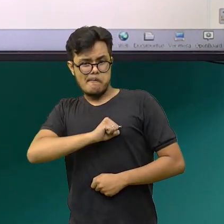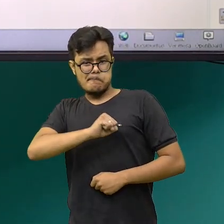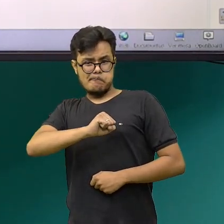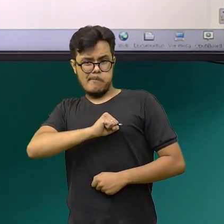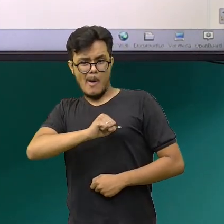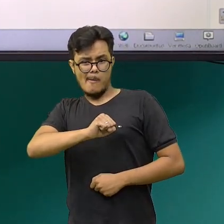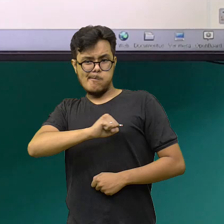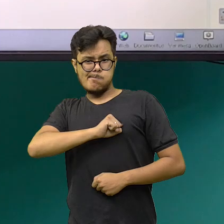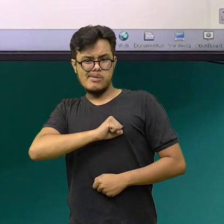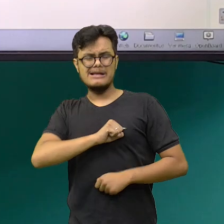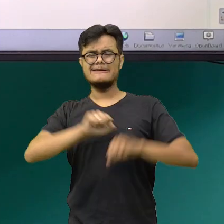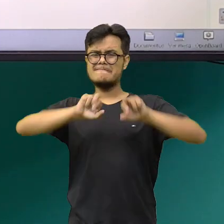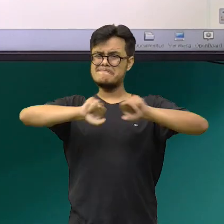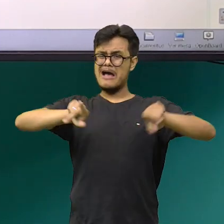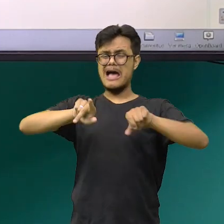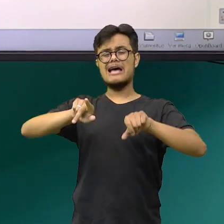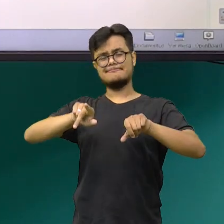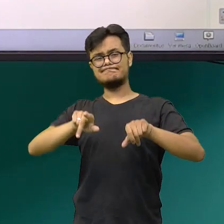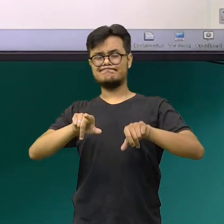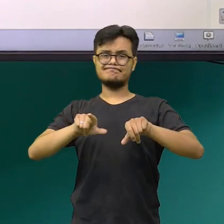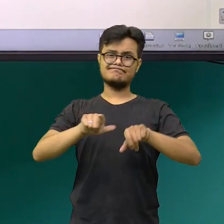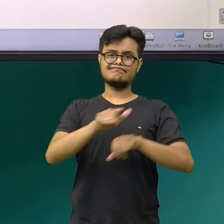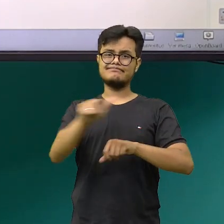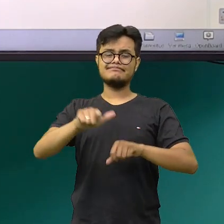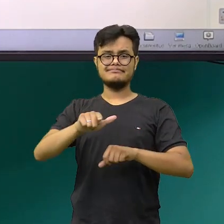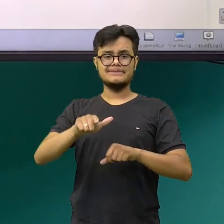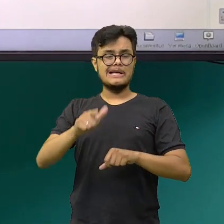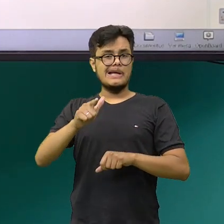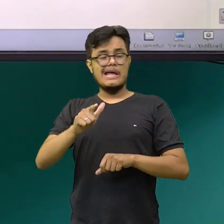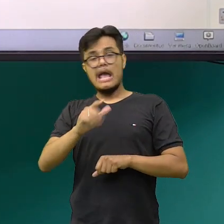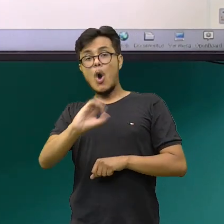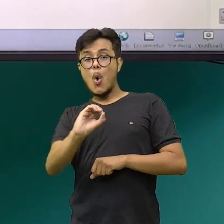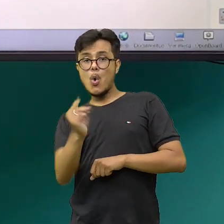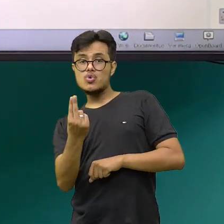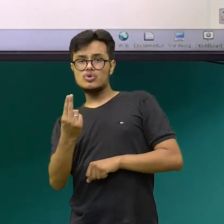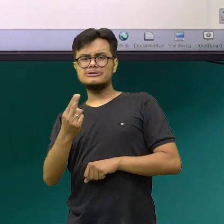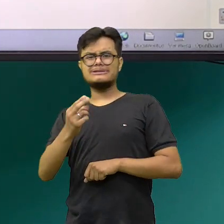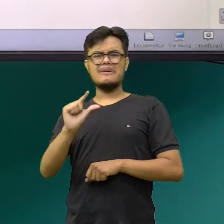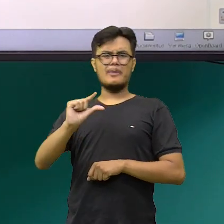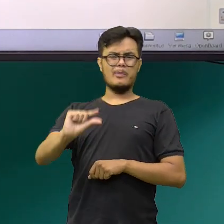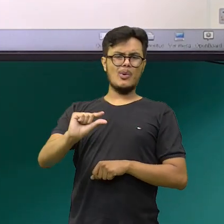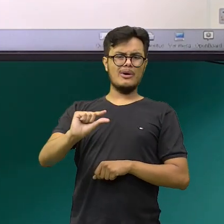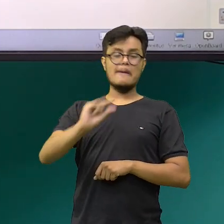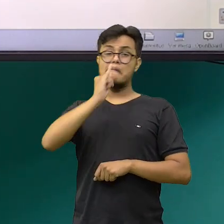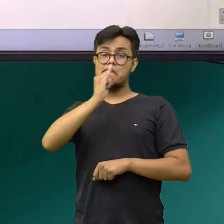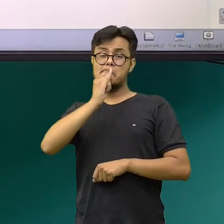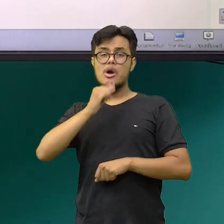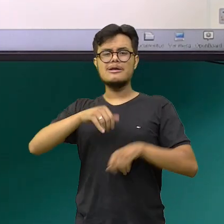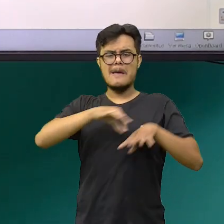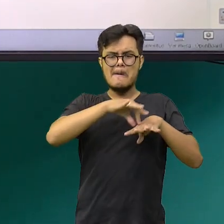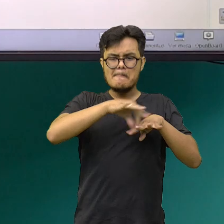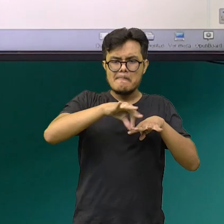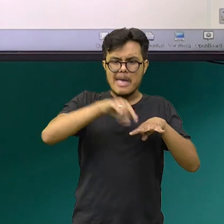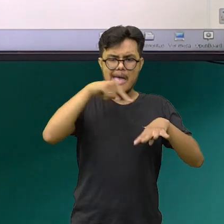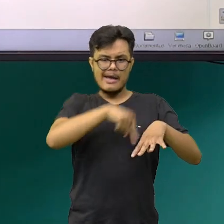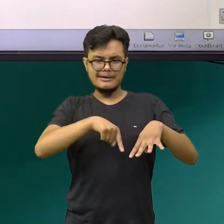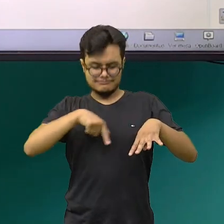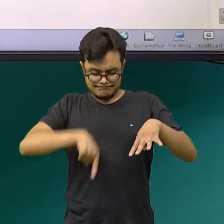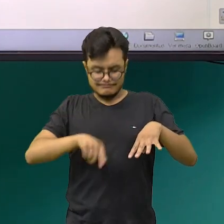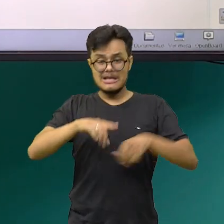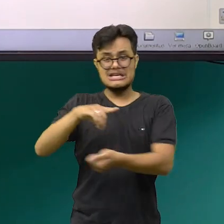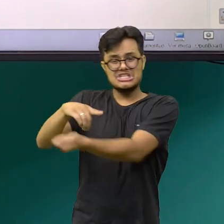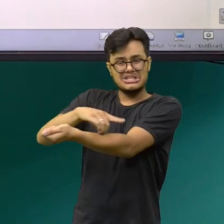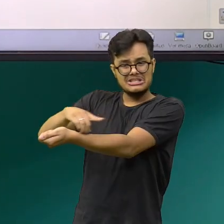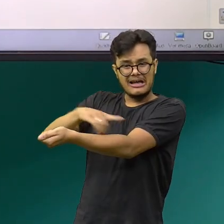pode gerar baixa oxigenação em regiões distantes do coração, como os pés. Por isso que é muito comum pessoas que têm